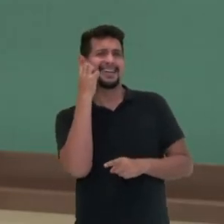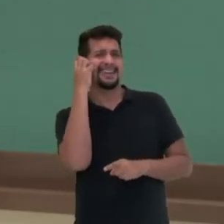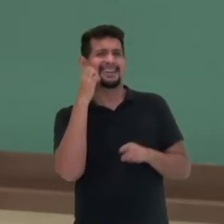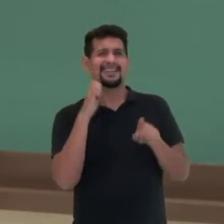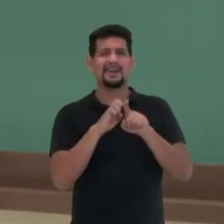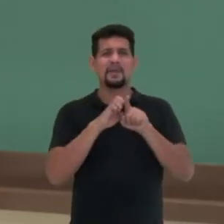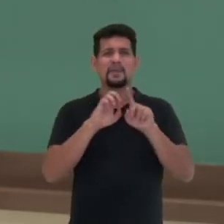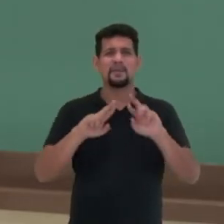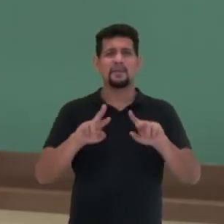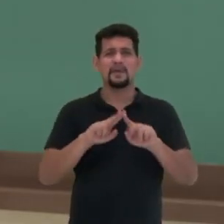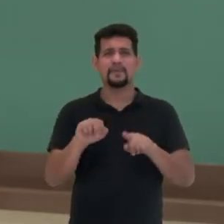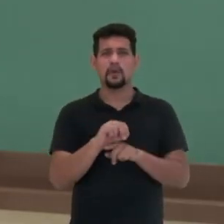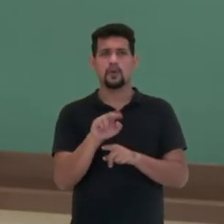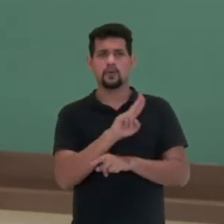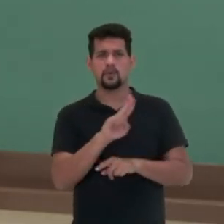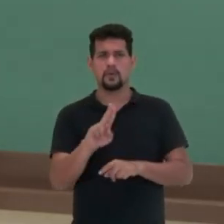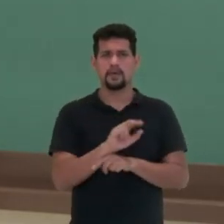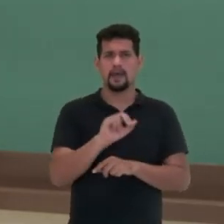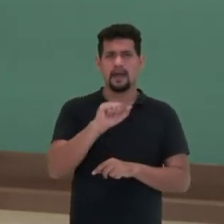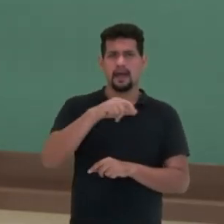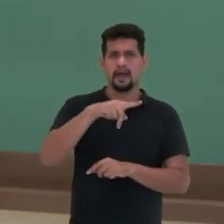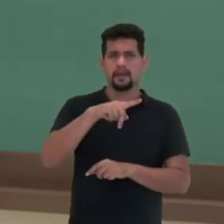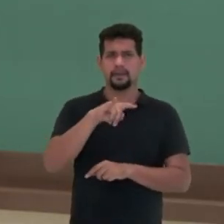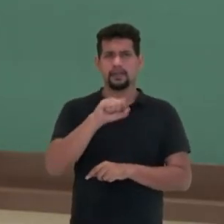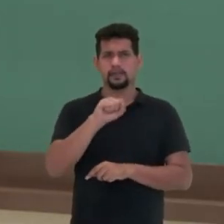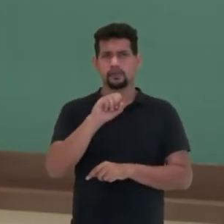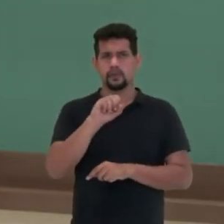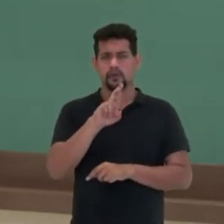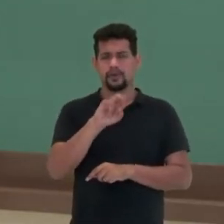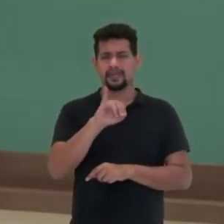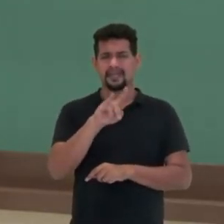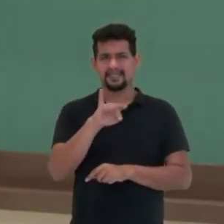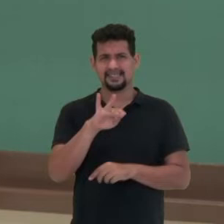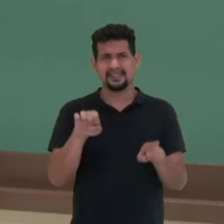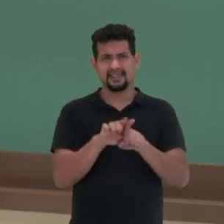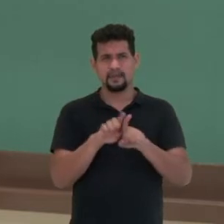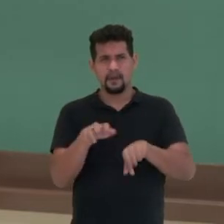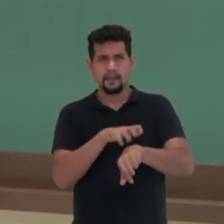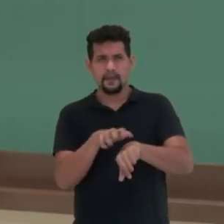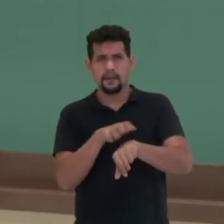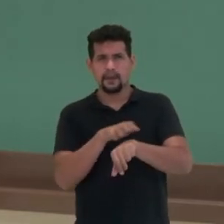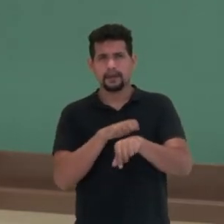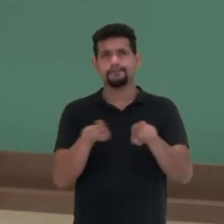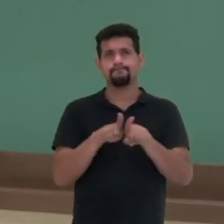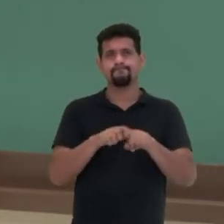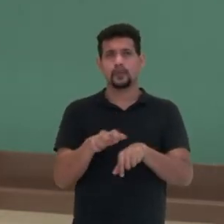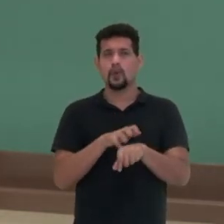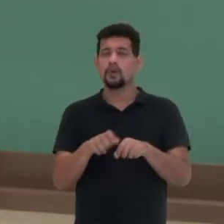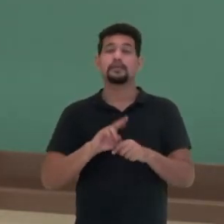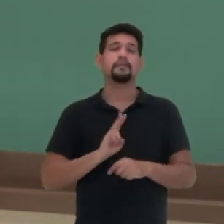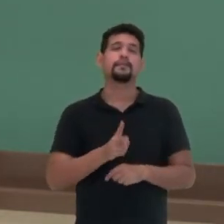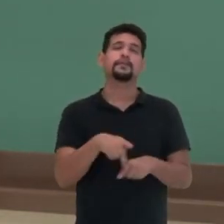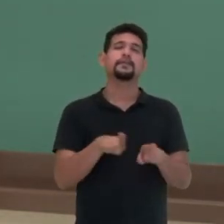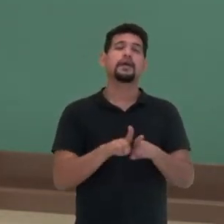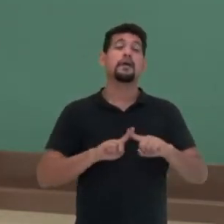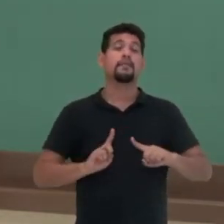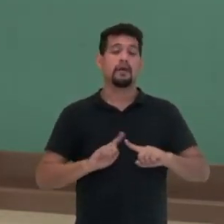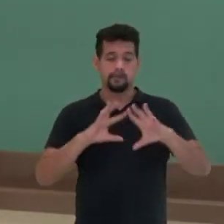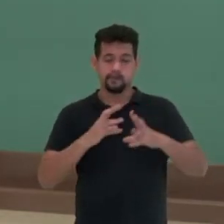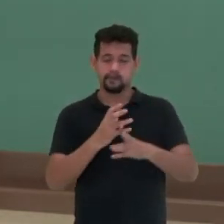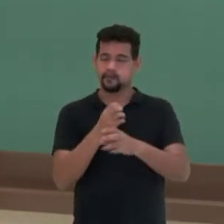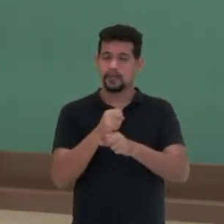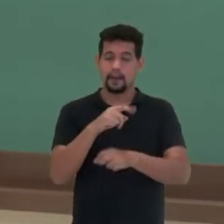bastante, né? A psoríase também forma essas placas dérmicas, né? e na pele coça muito, né? O acúmulo